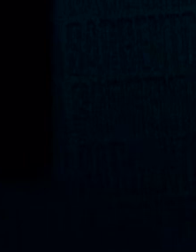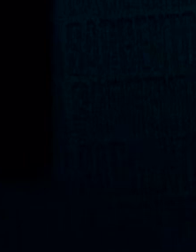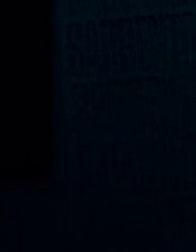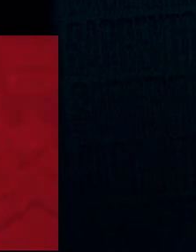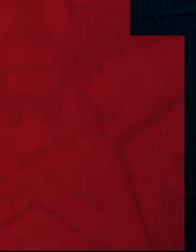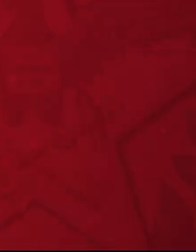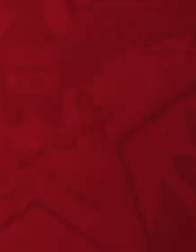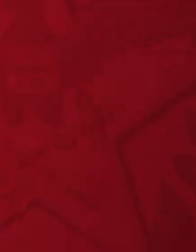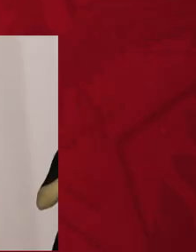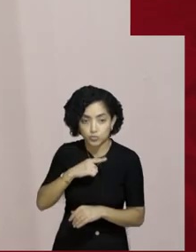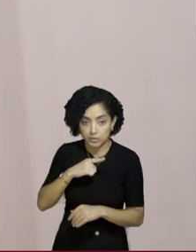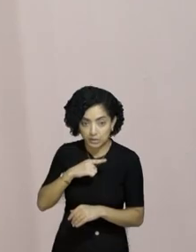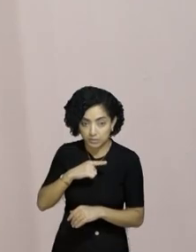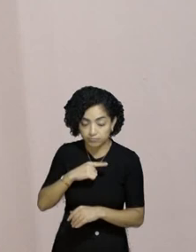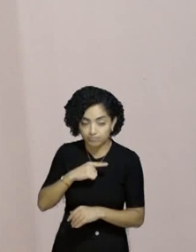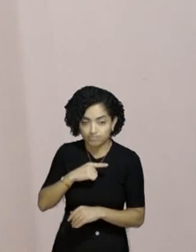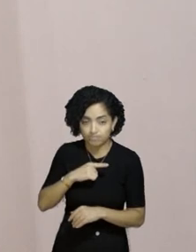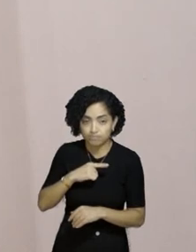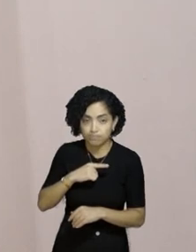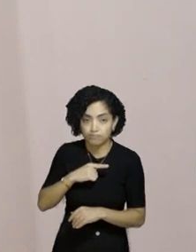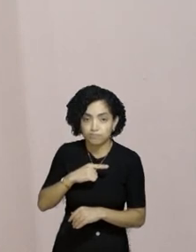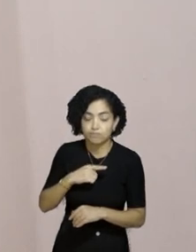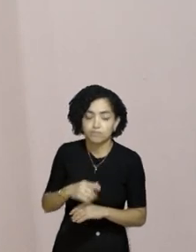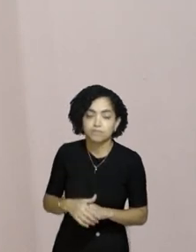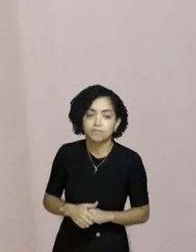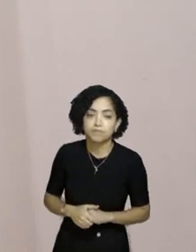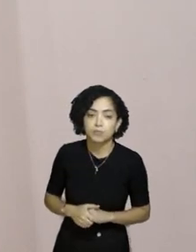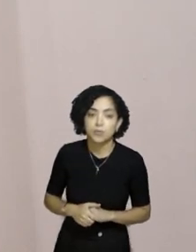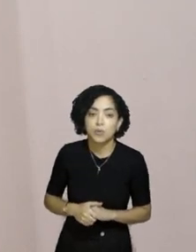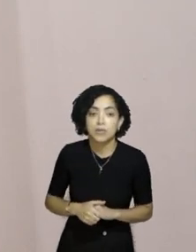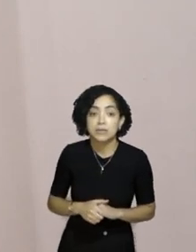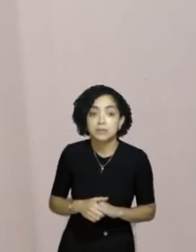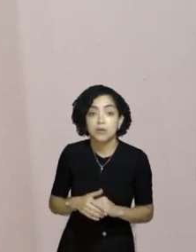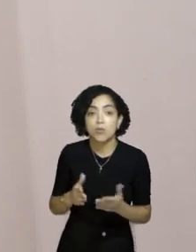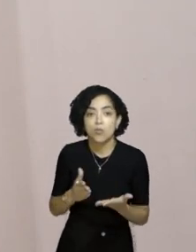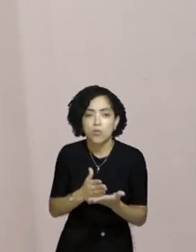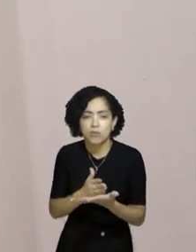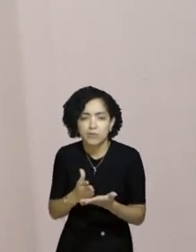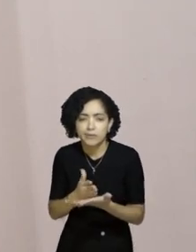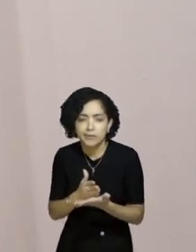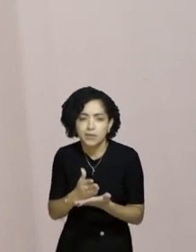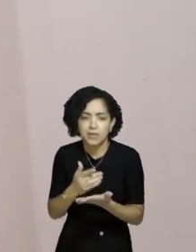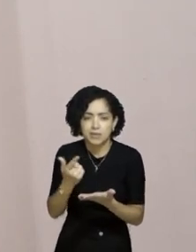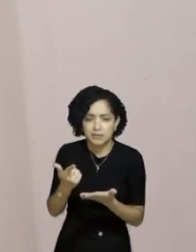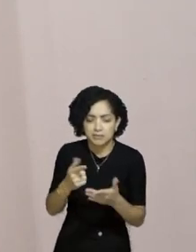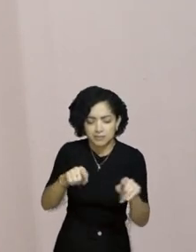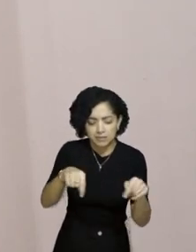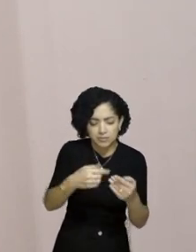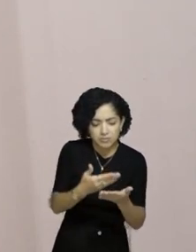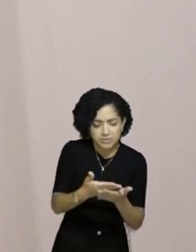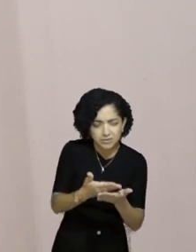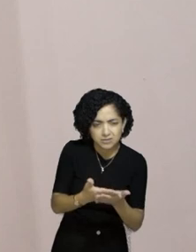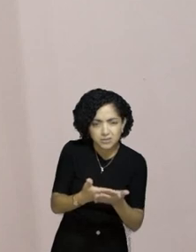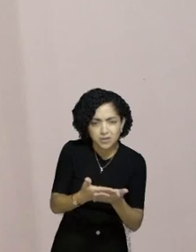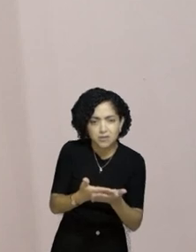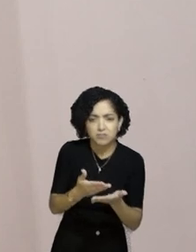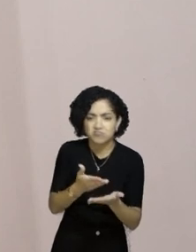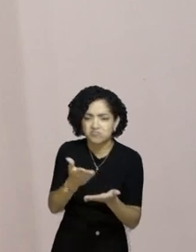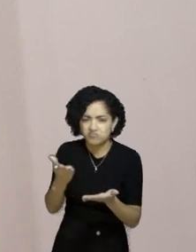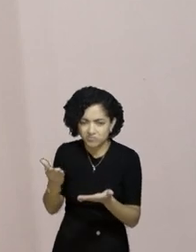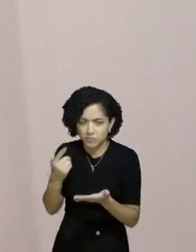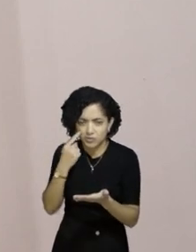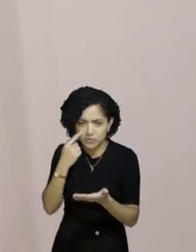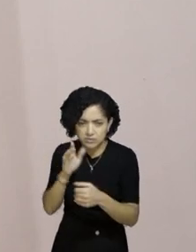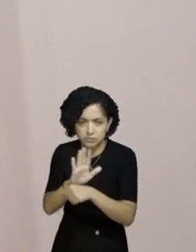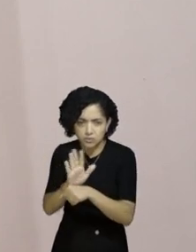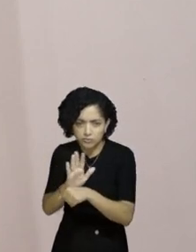e adolescentes tão poucos que fazem cometem essas atrocidades na sala de aula não são punidos porque você não